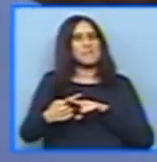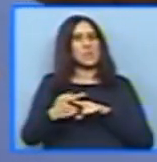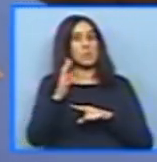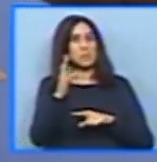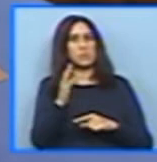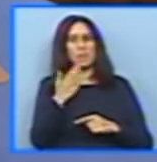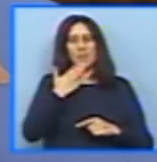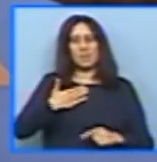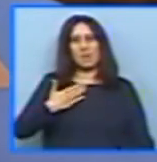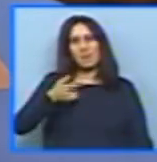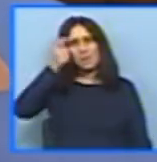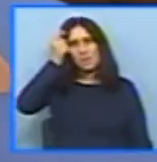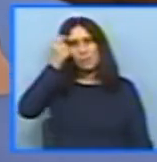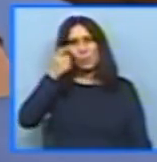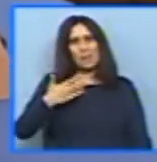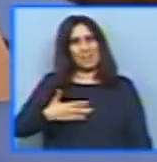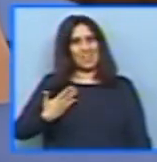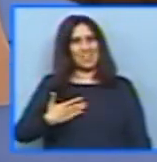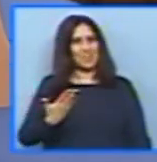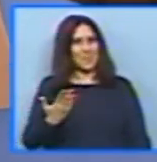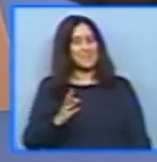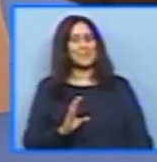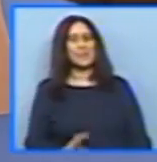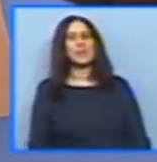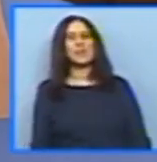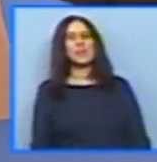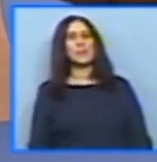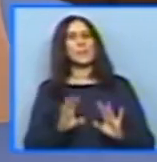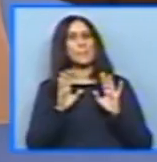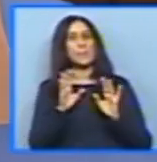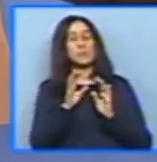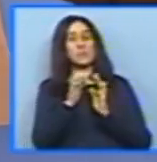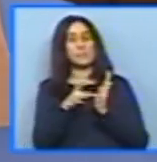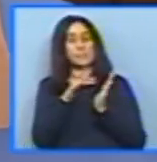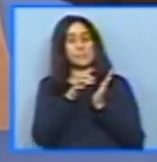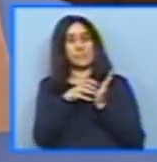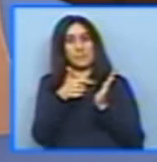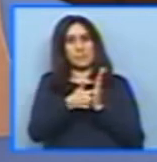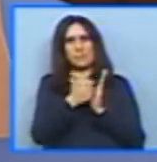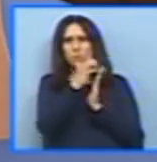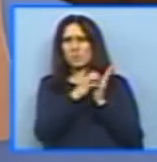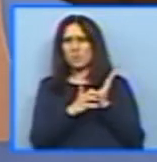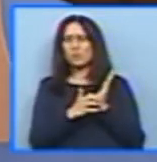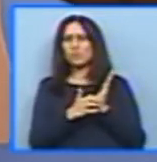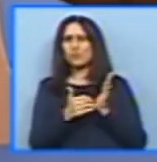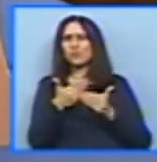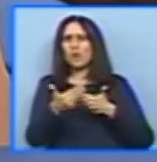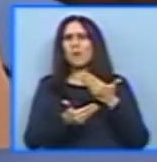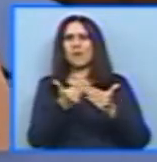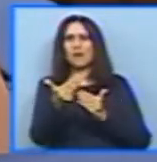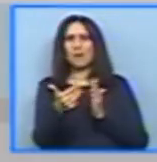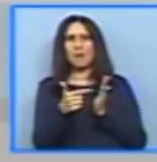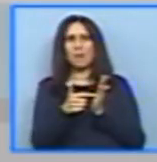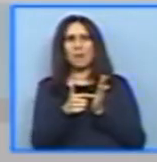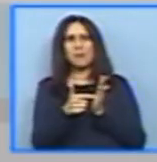cria temor e tremor, não é? Mas o texto da Bíblia também já começa a dar passos, e aqui, ainda